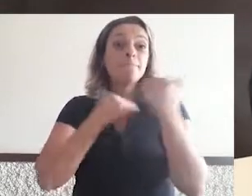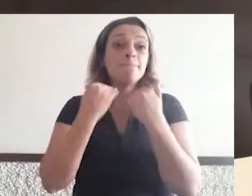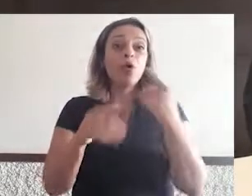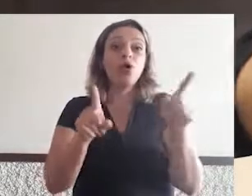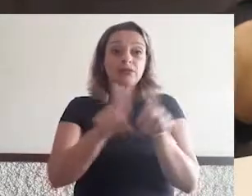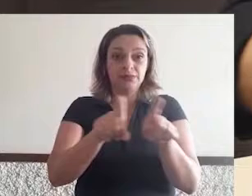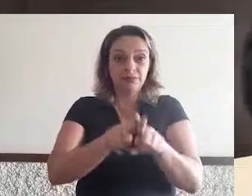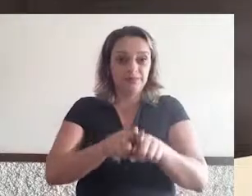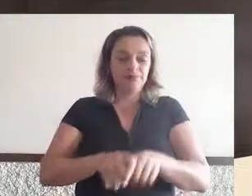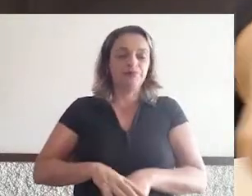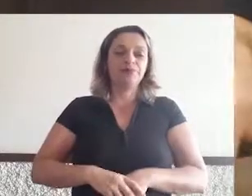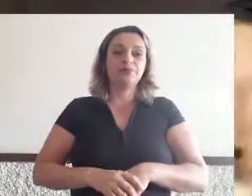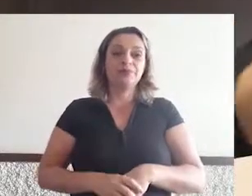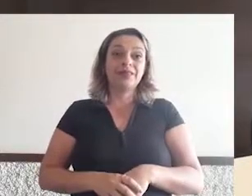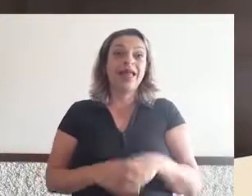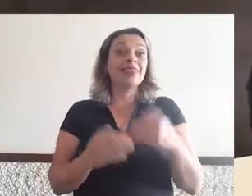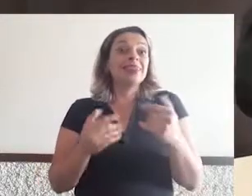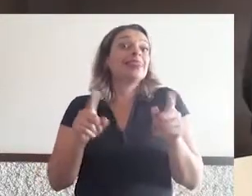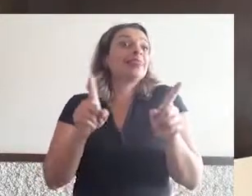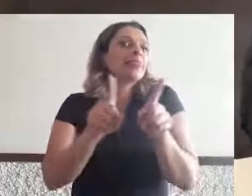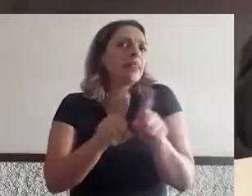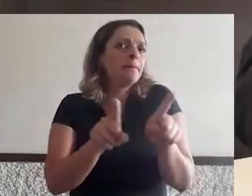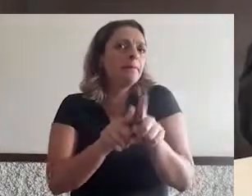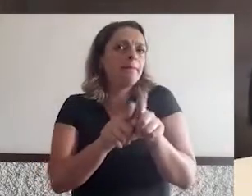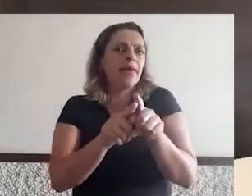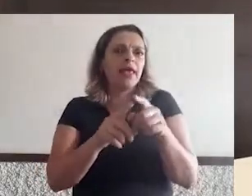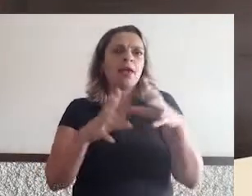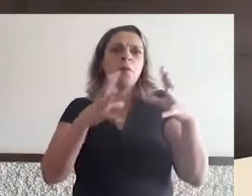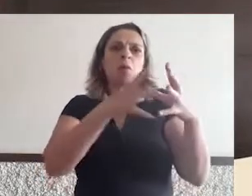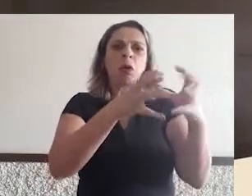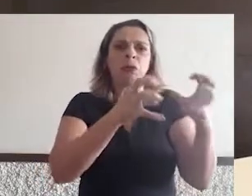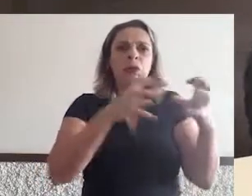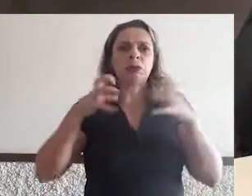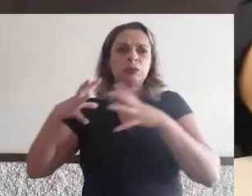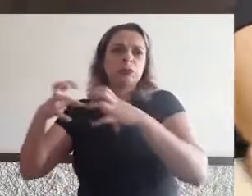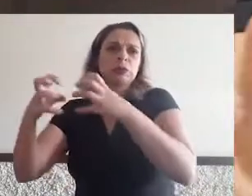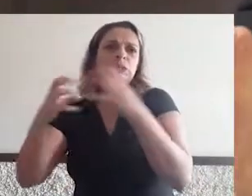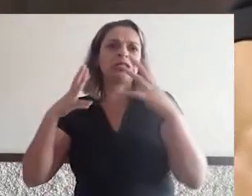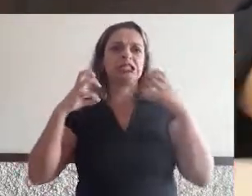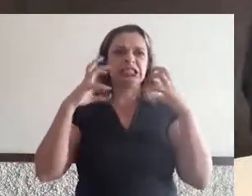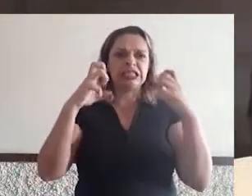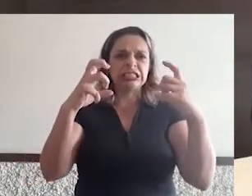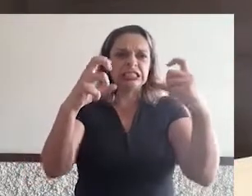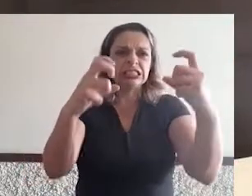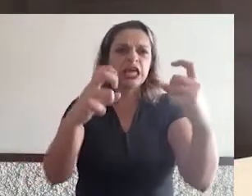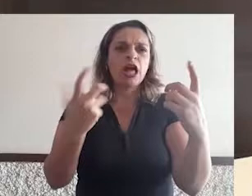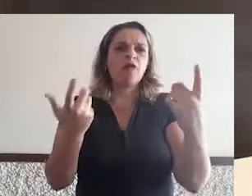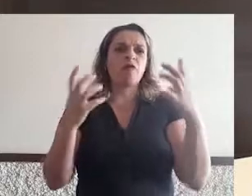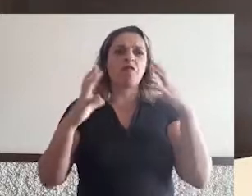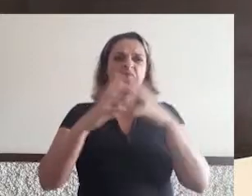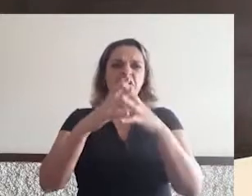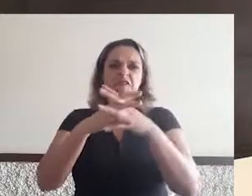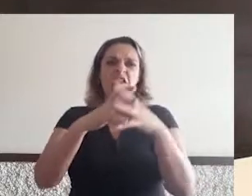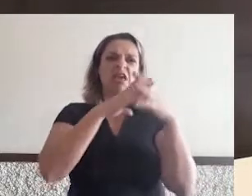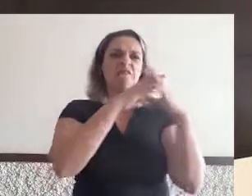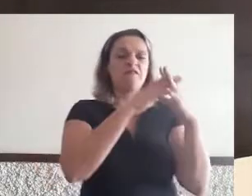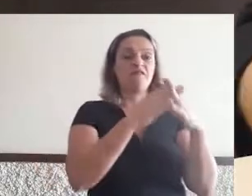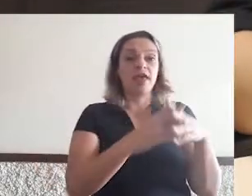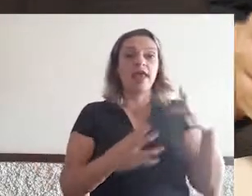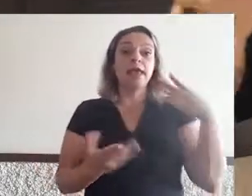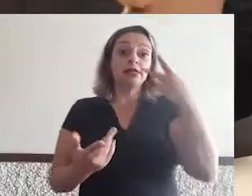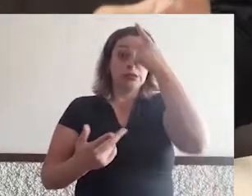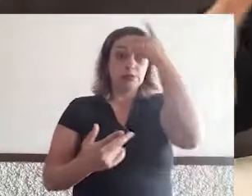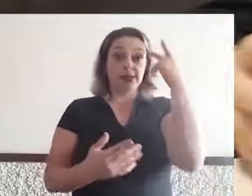temos também um início de guerras civis. O início ali de conflitos entre